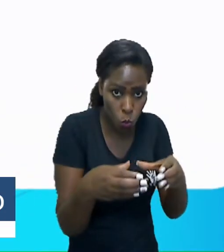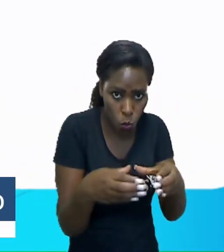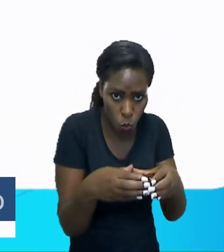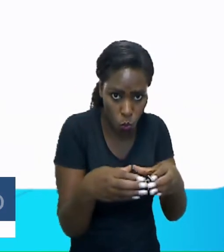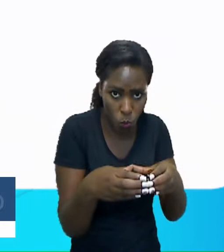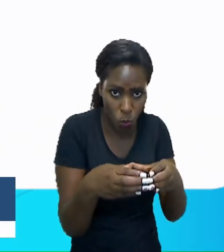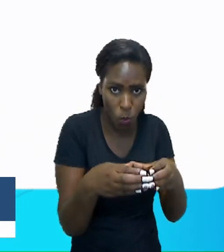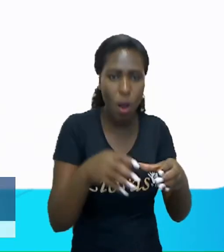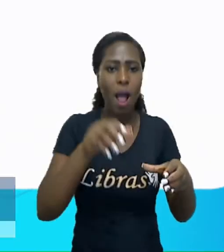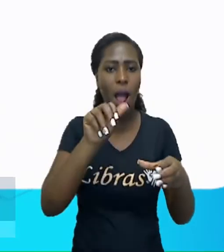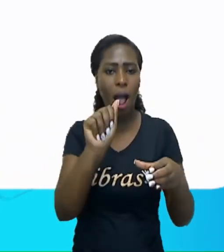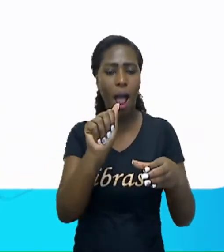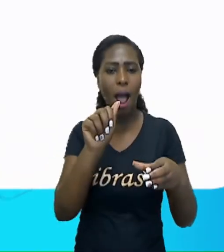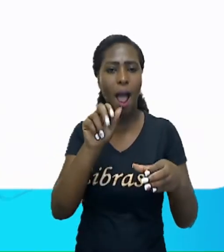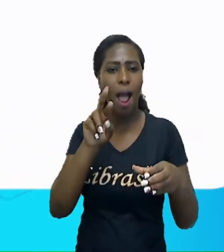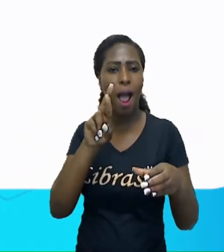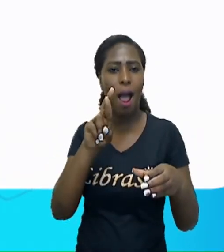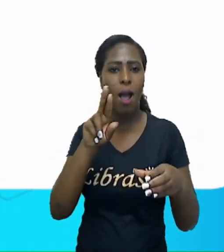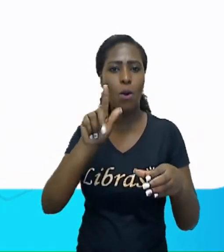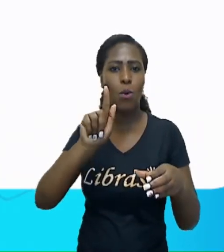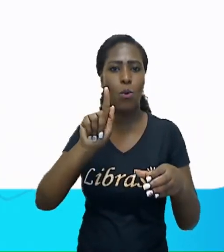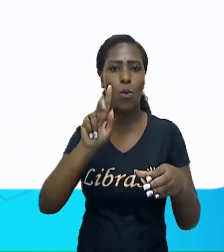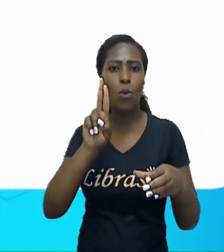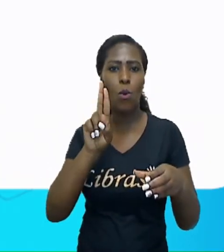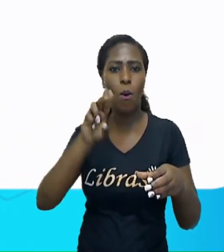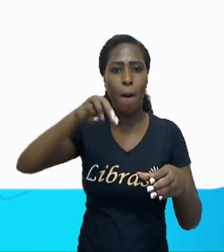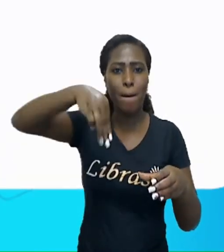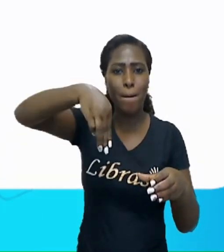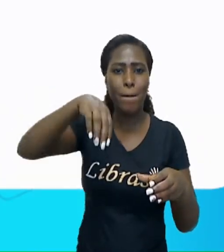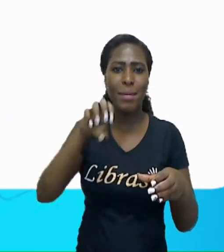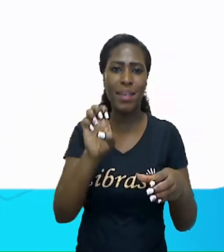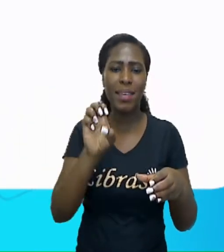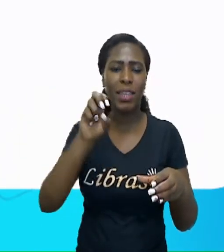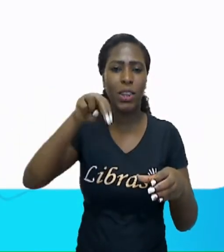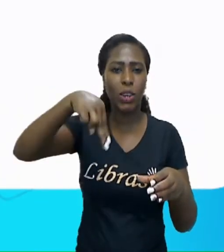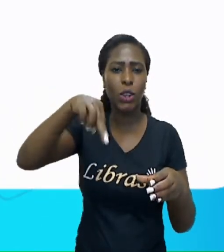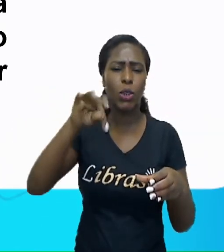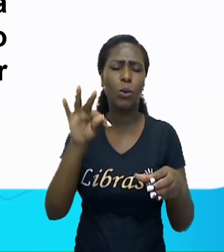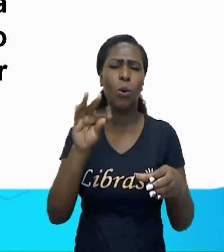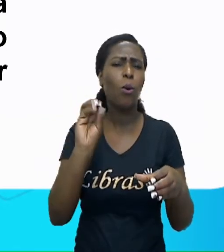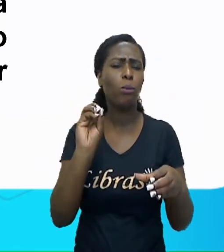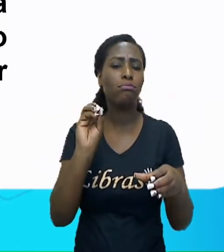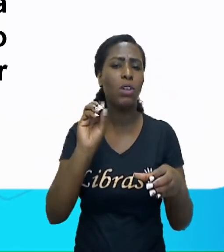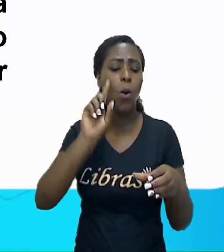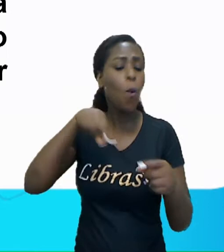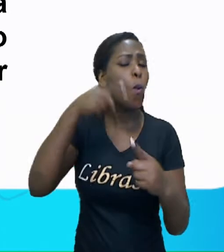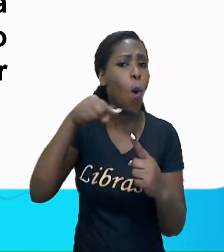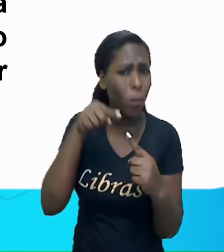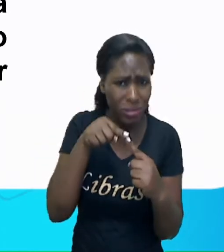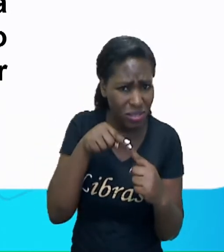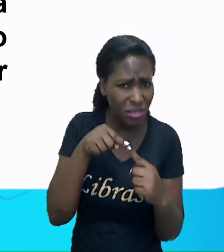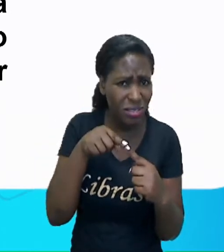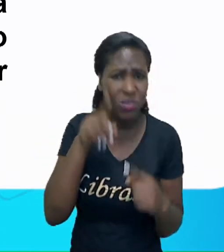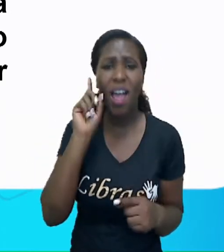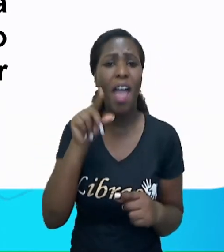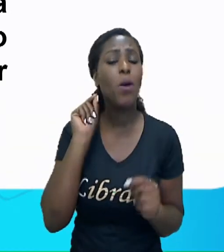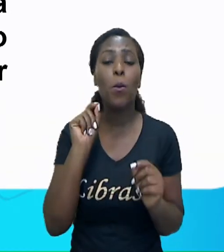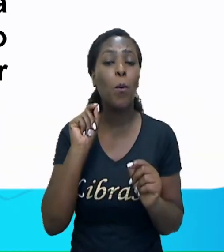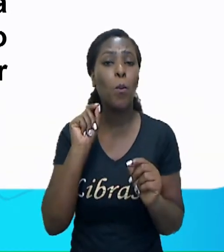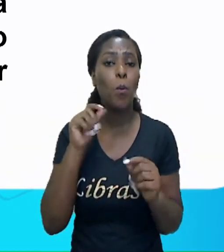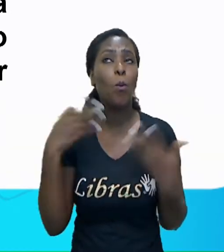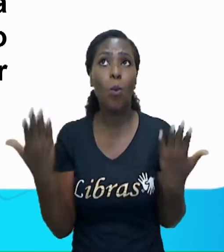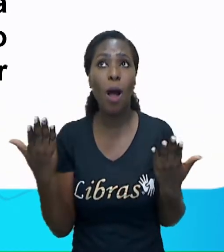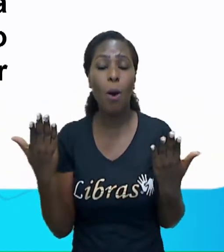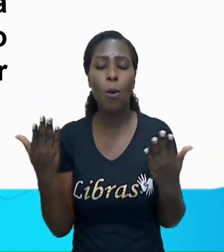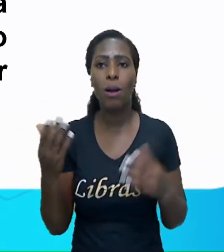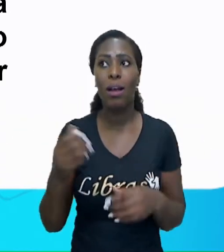buscar soluções para uma problemática instaurada. Isso. E aí, nós vamos começar falando